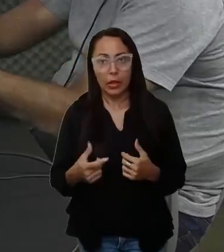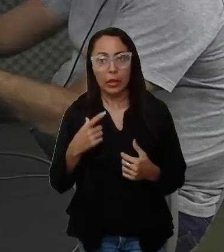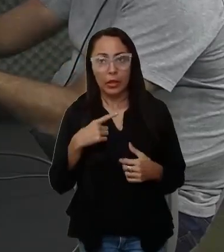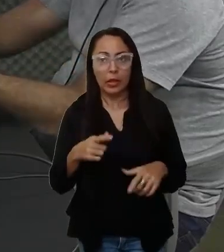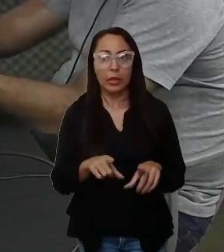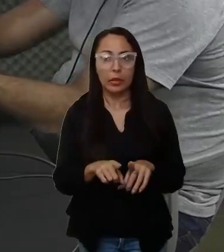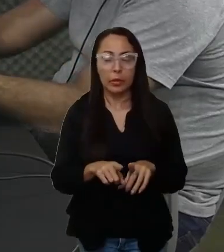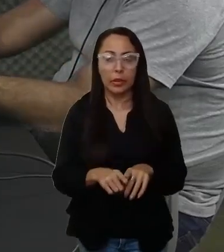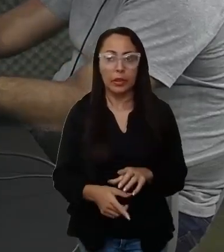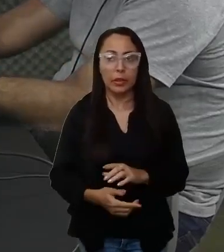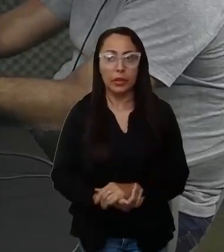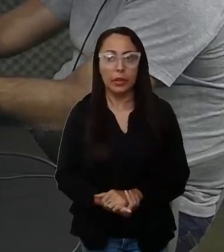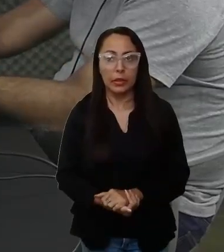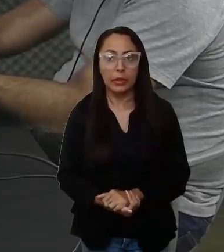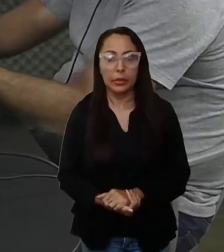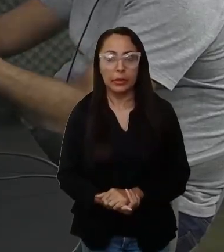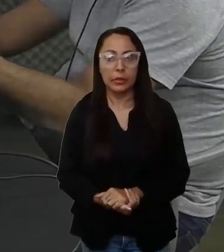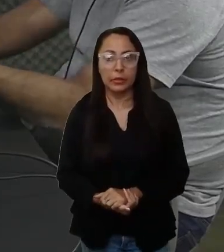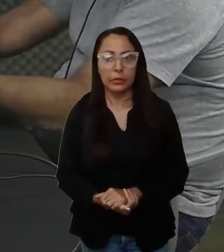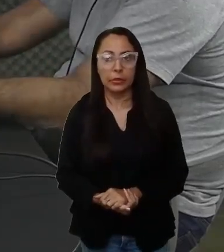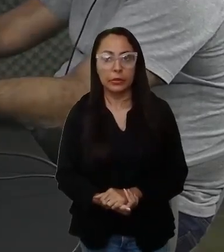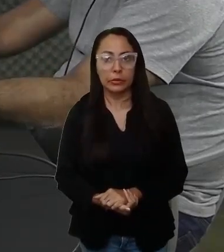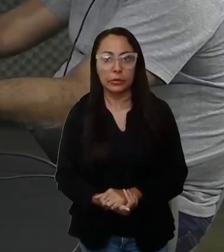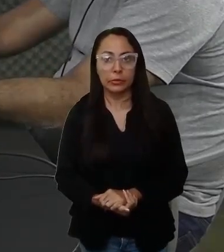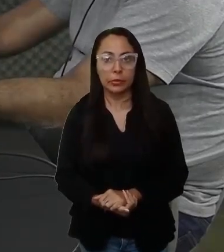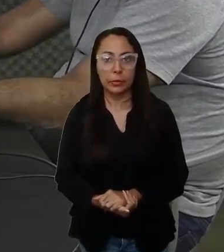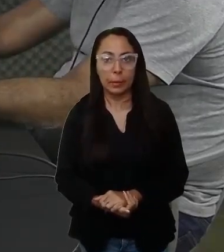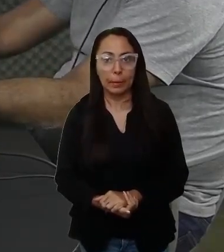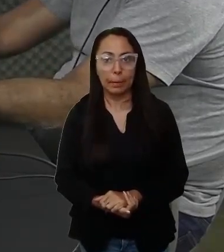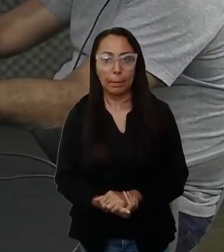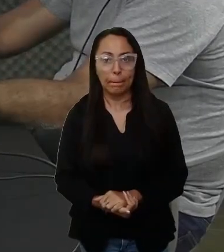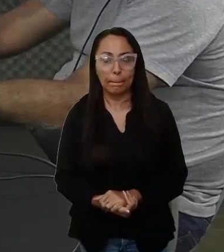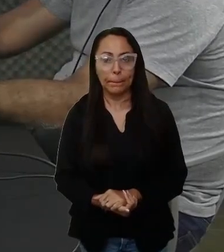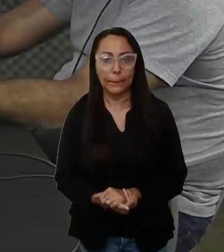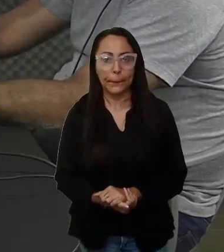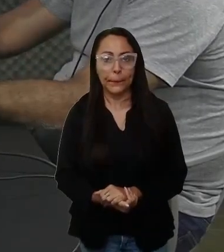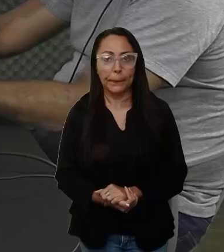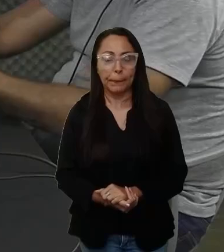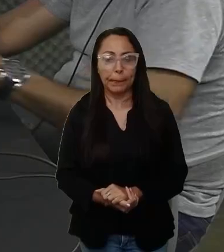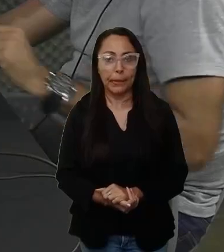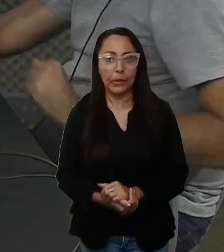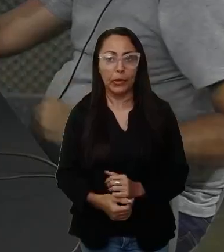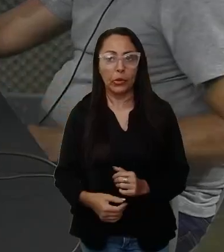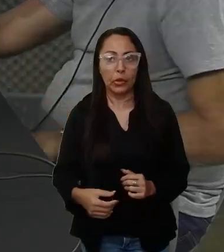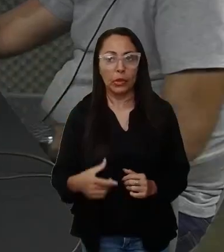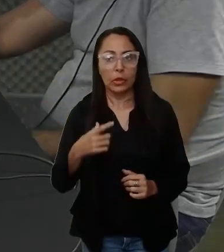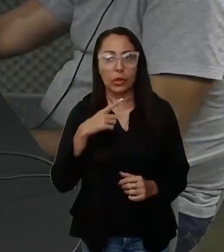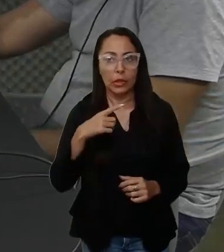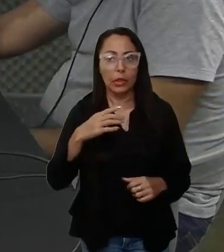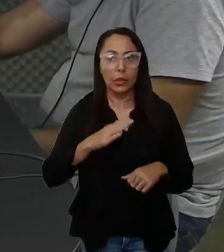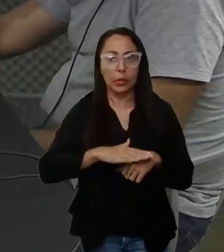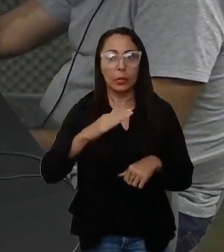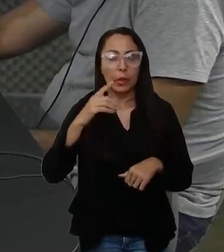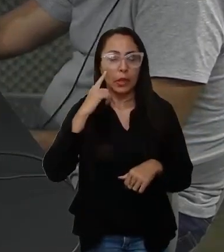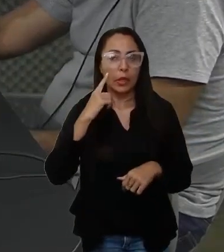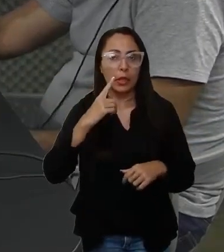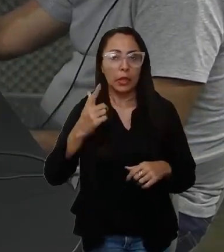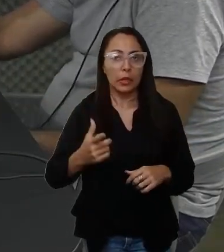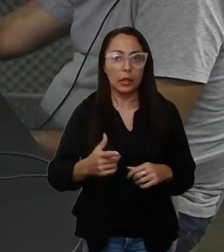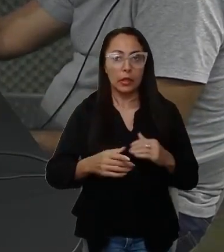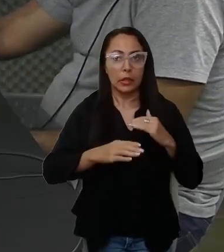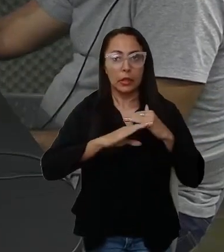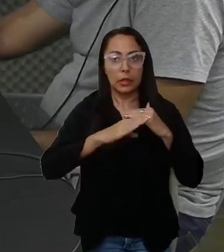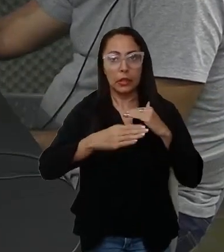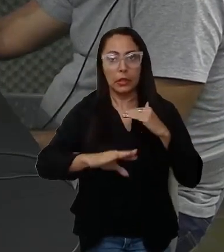questão das quedas dos morros, né? Então, quanto você tem mais eventos suscetíveis de chuvas mais intensas, então o